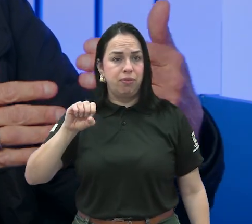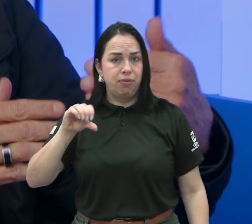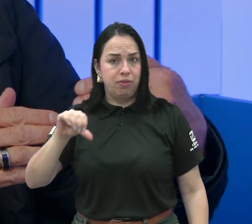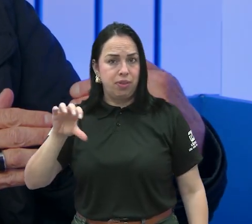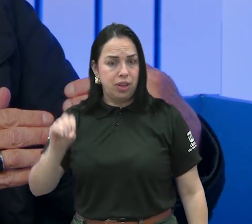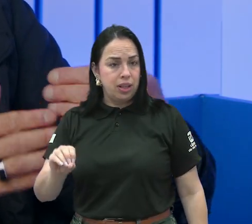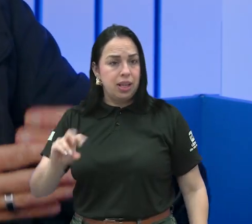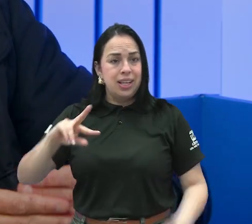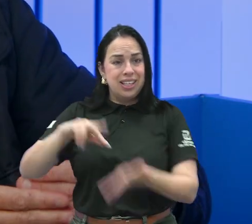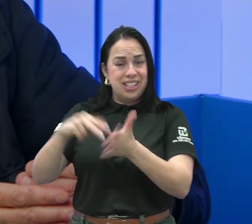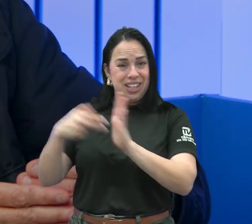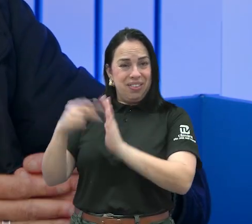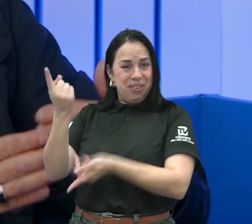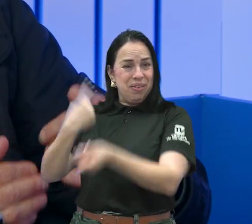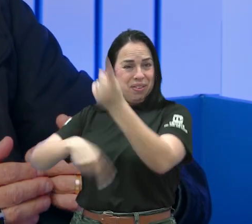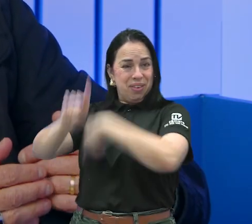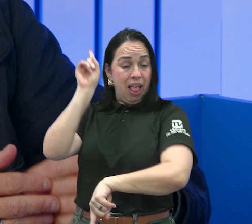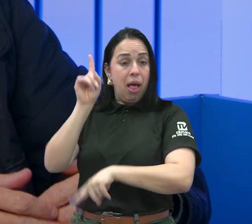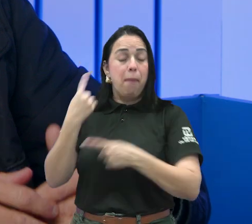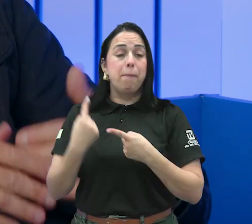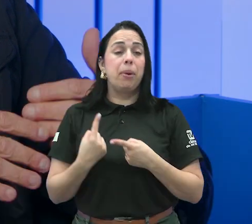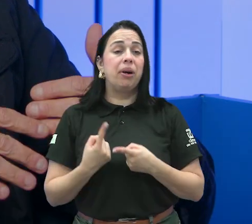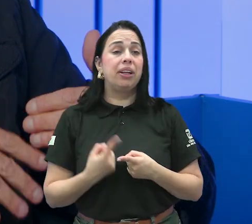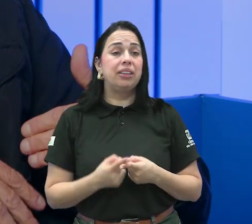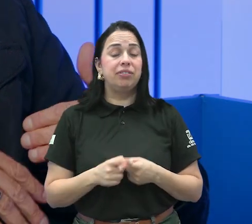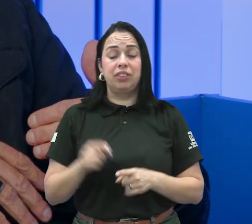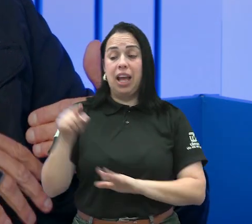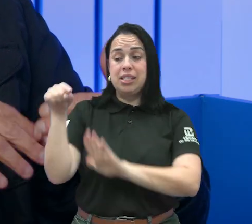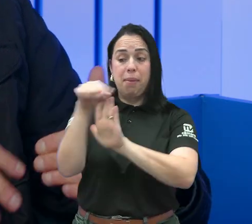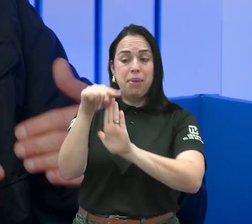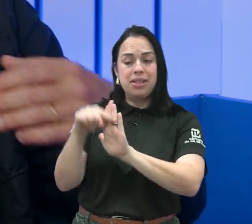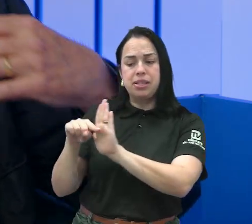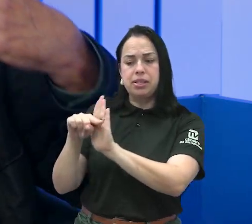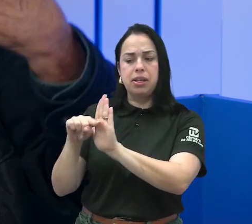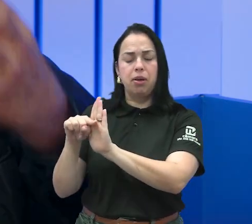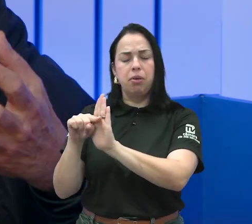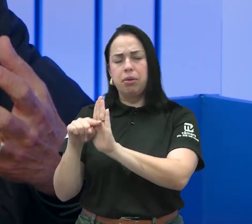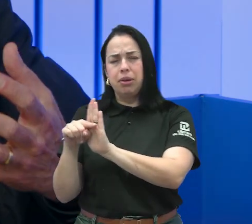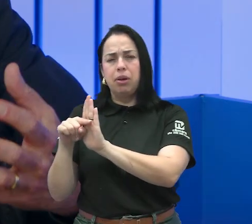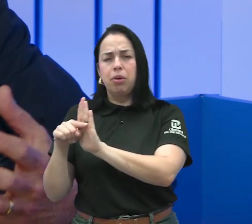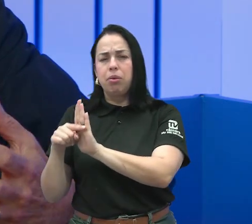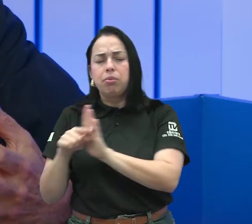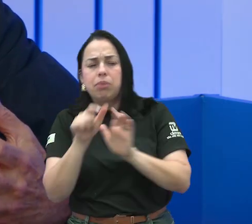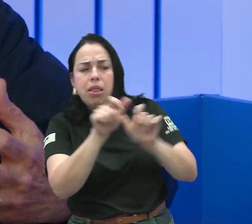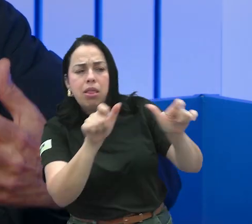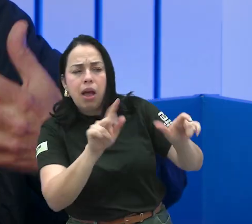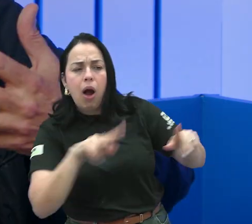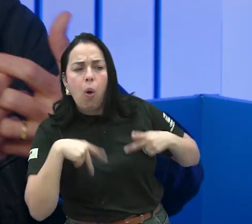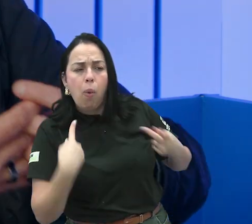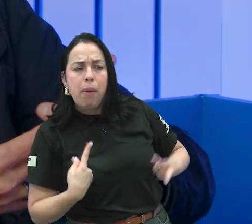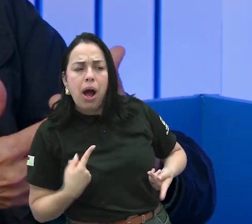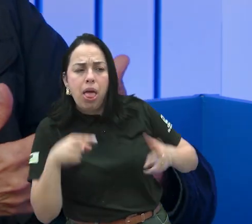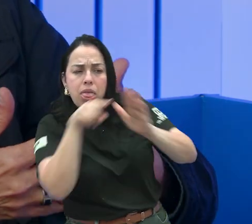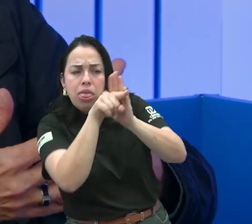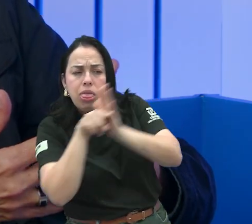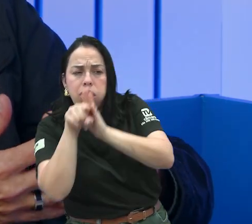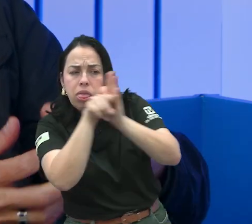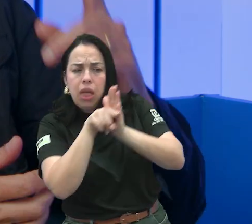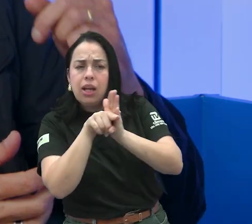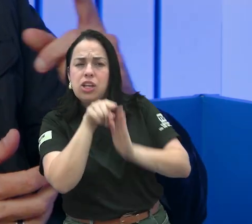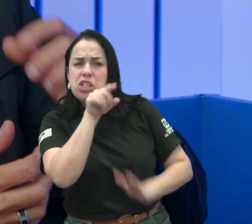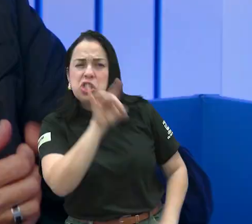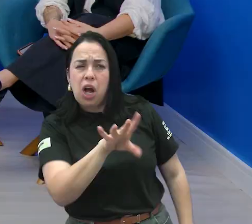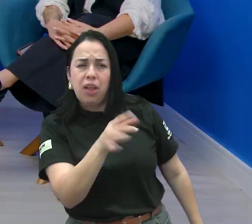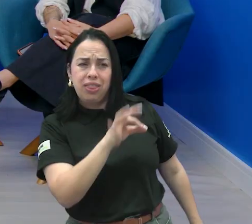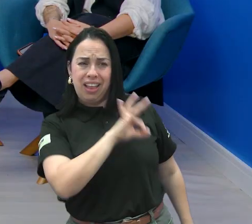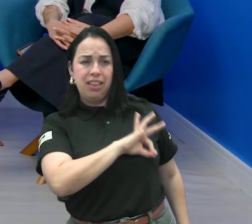na verdade, foi um avanço para a época. Por quê? Porque ele passou a olhar o desenvolvimento humano não apenas pela renda,